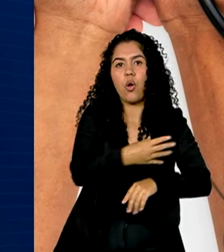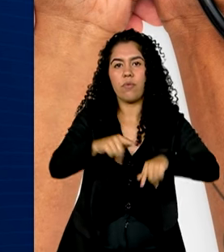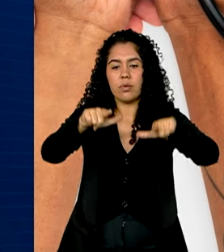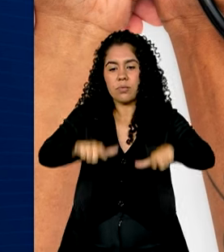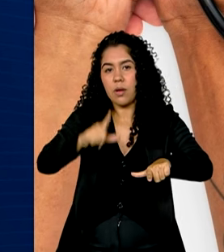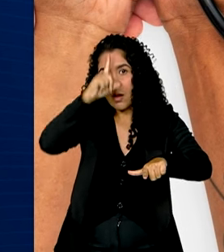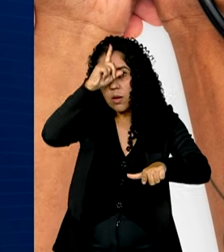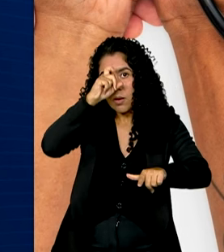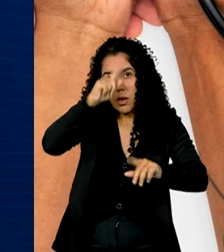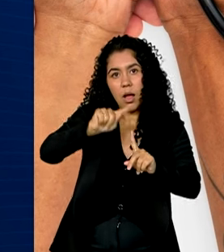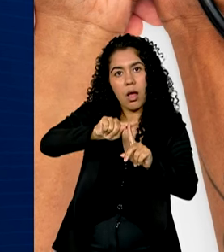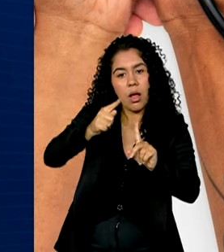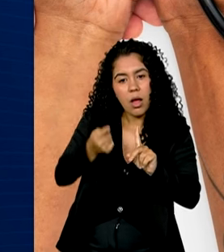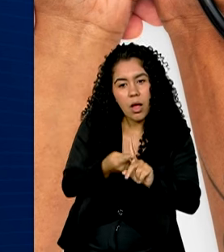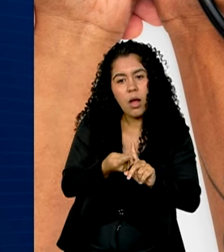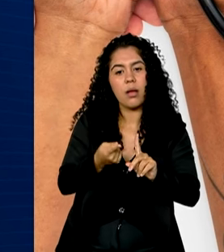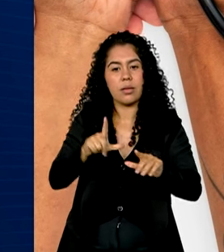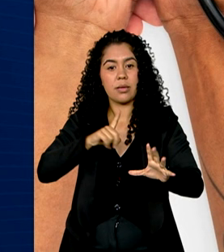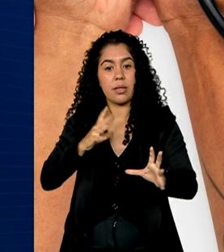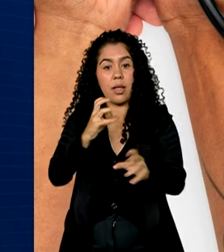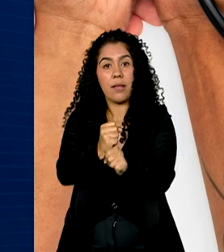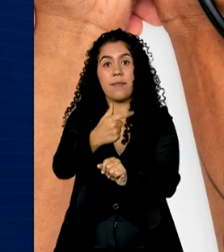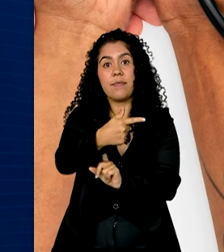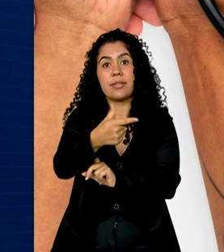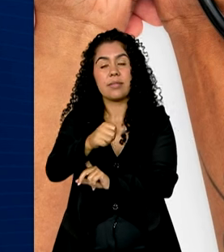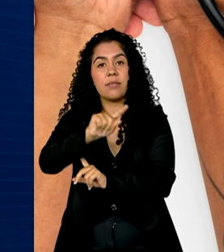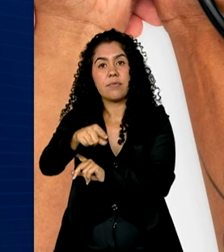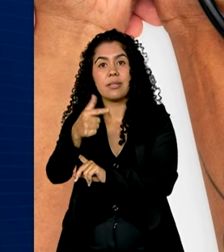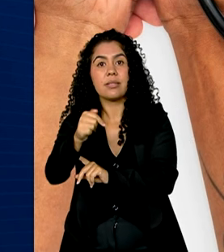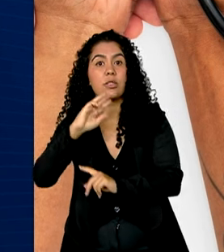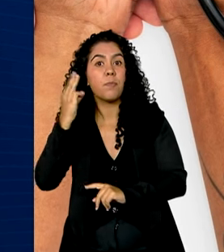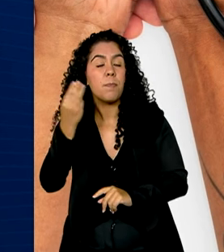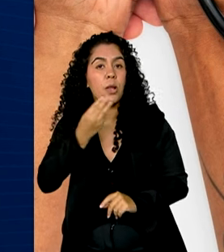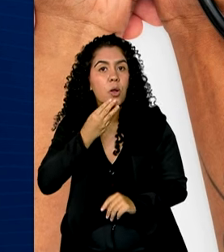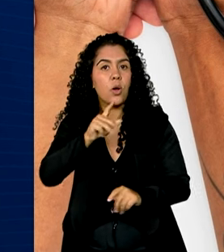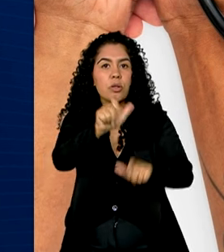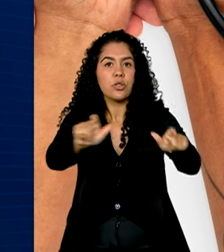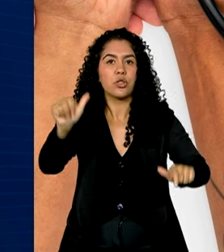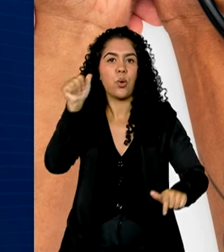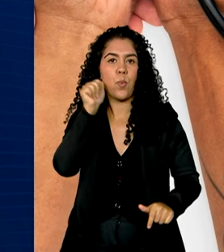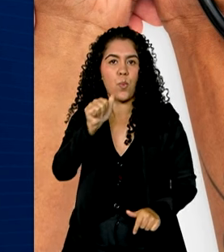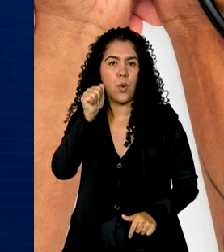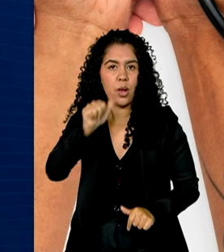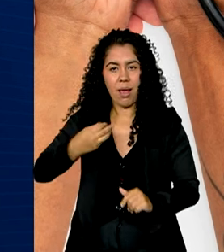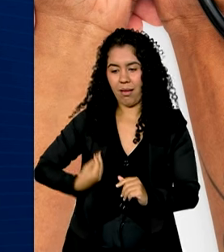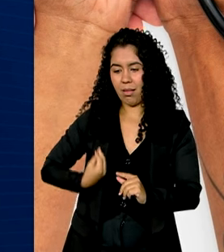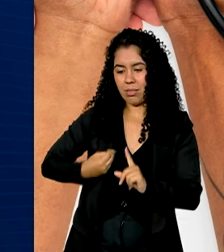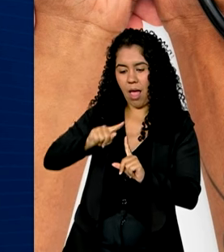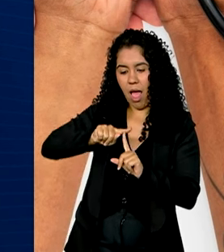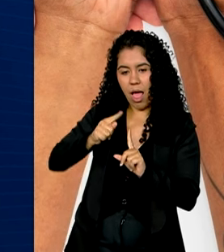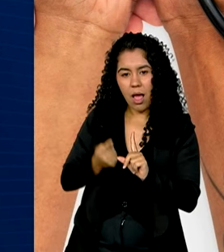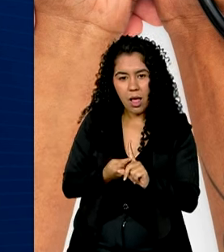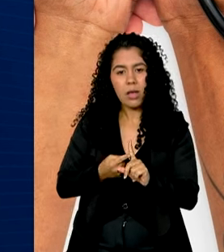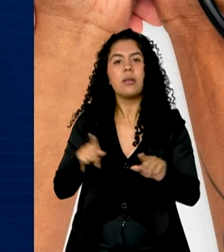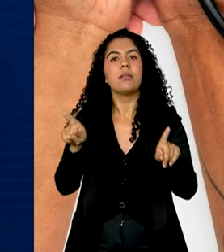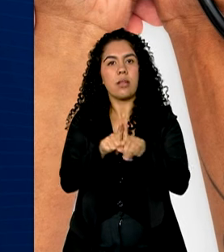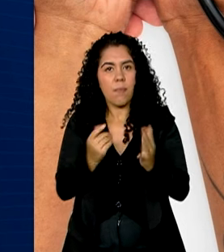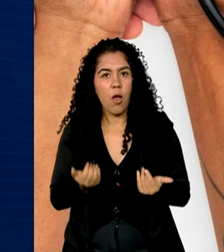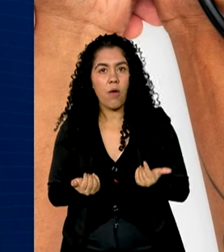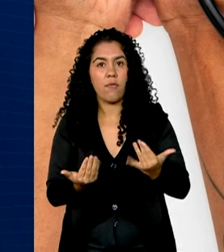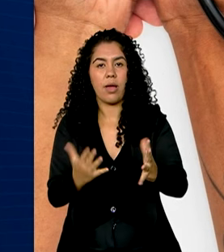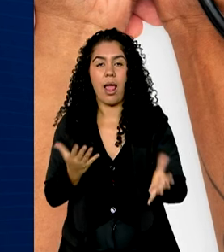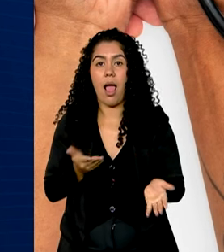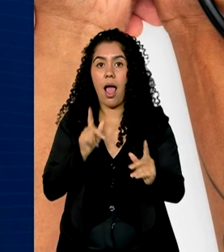devem beneficiar 26 milhões de mulheres em idade fértil, realizando 583 mil